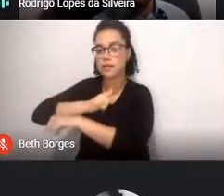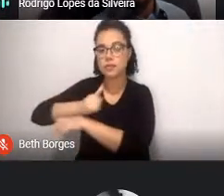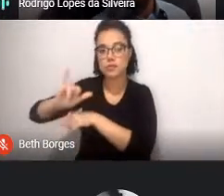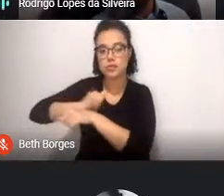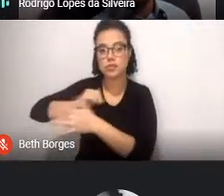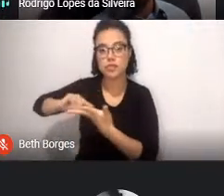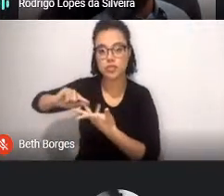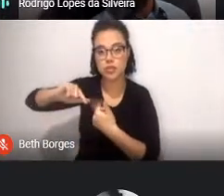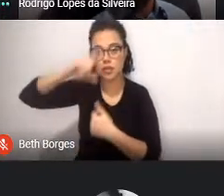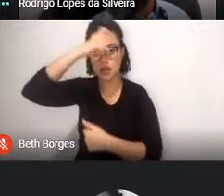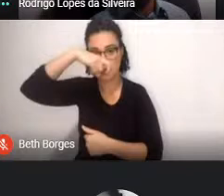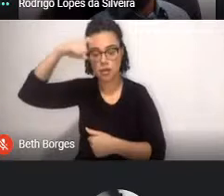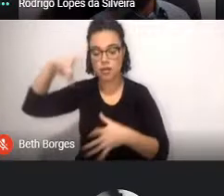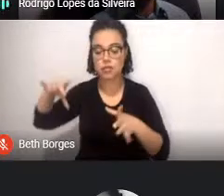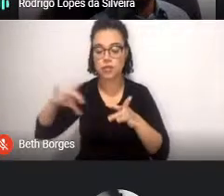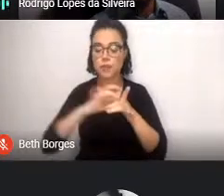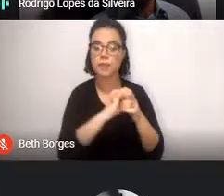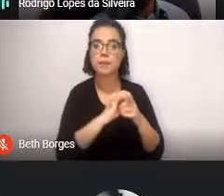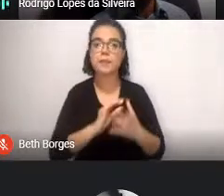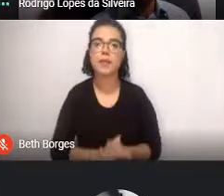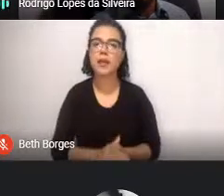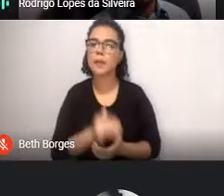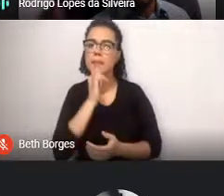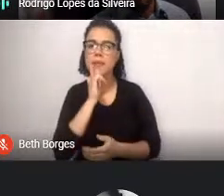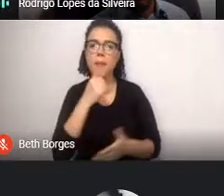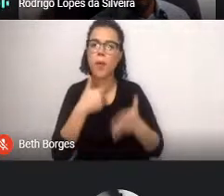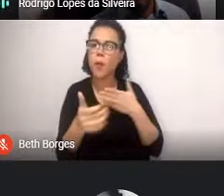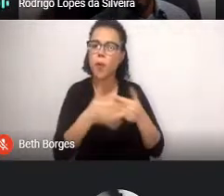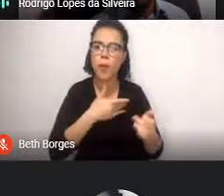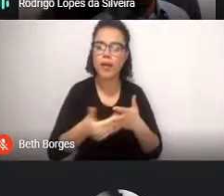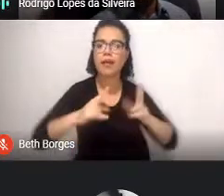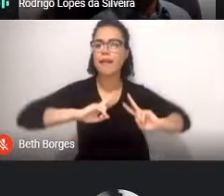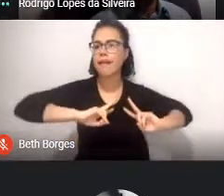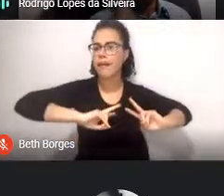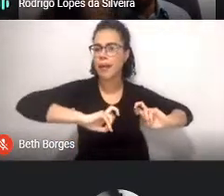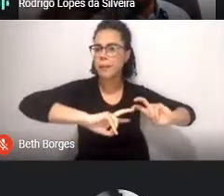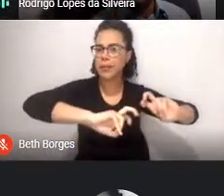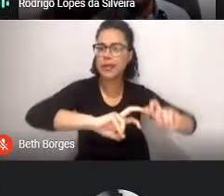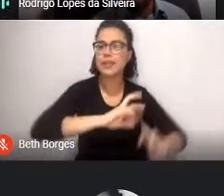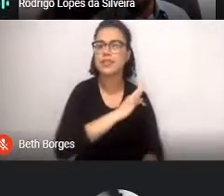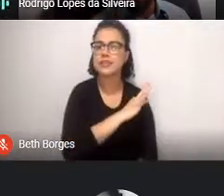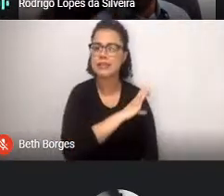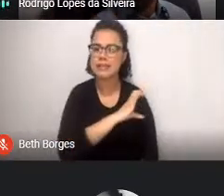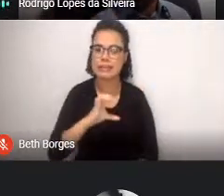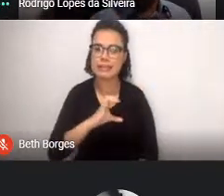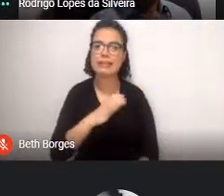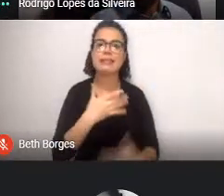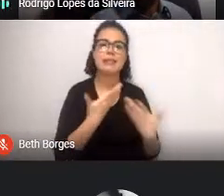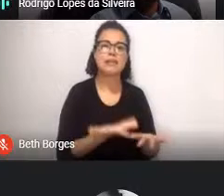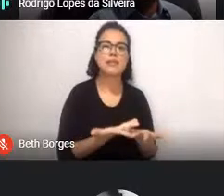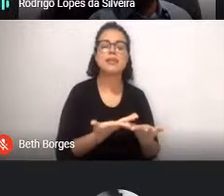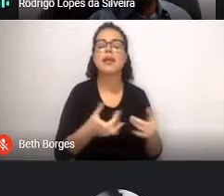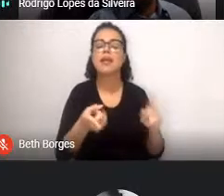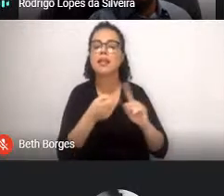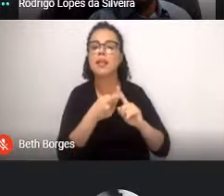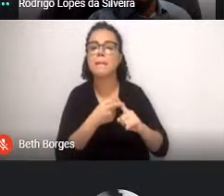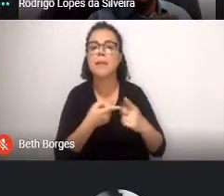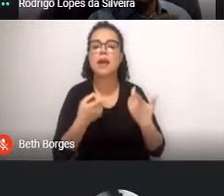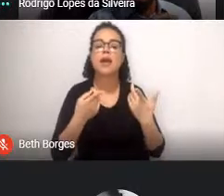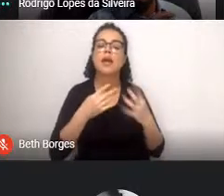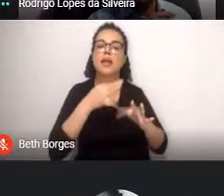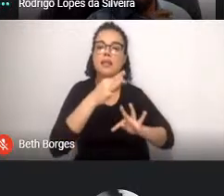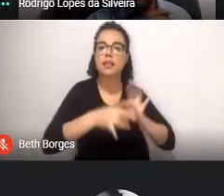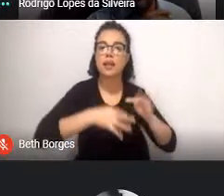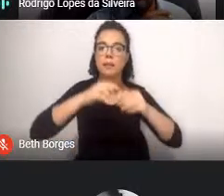da abordagem, tá? TCC, terapia cognitivo comportamental, terapia de esquemas, é,